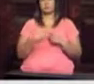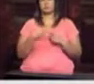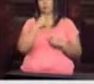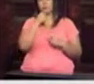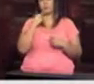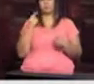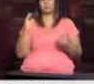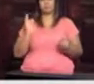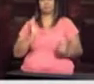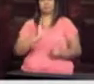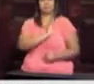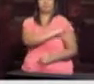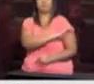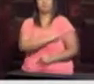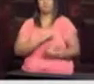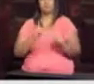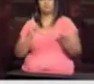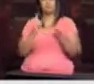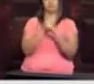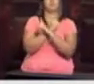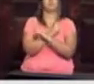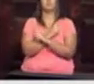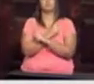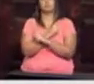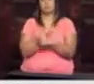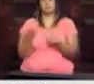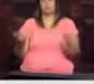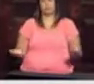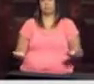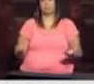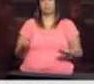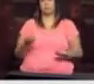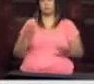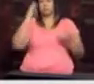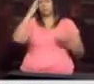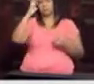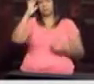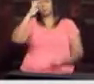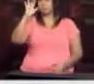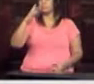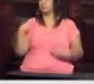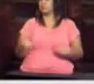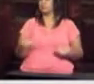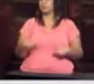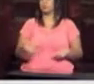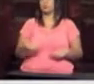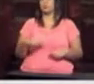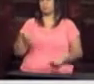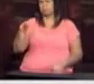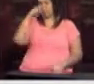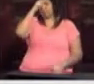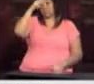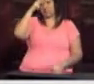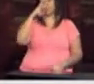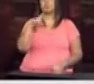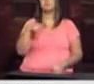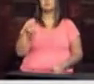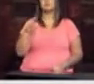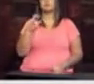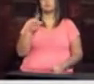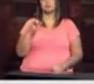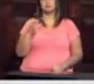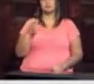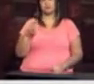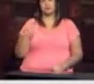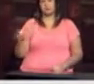esbarrou. Esse é um cenário de reflexão. Então, o prefeito Crivella, entre todos